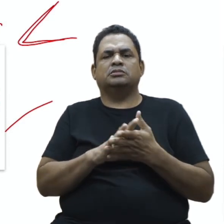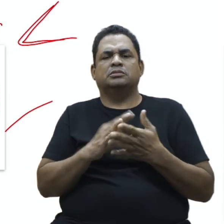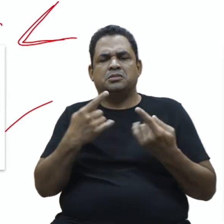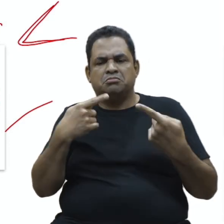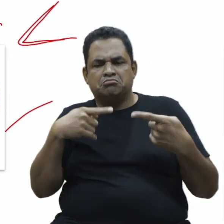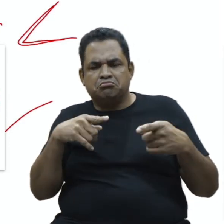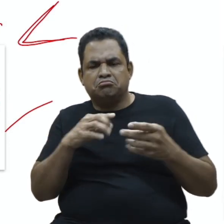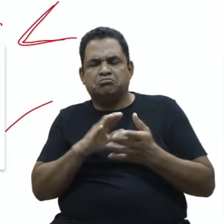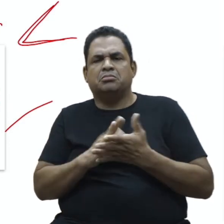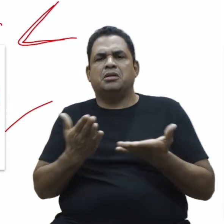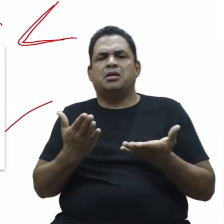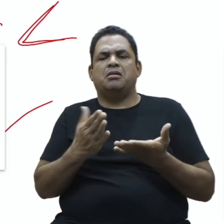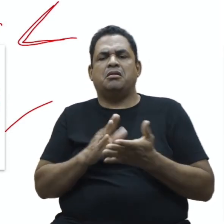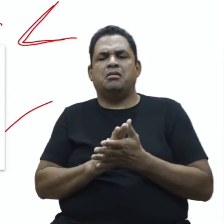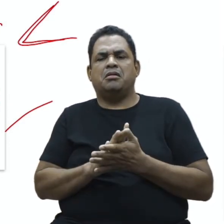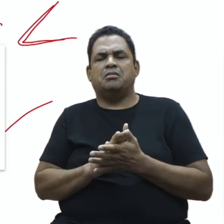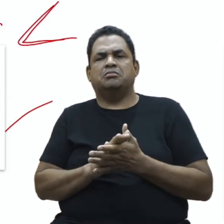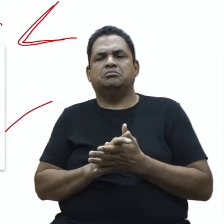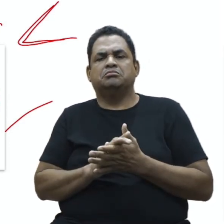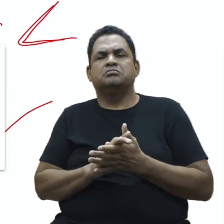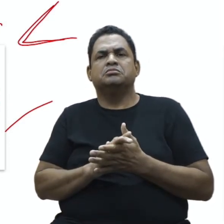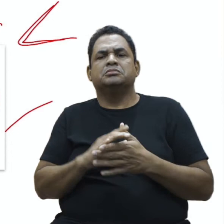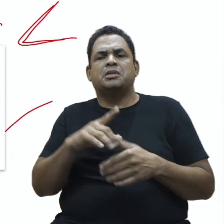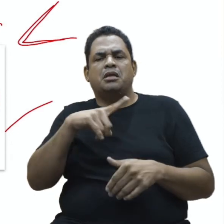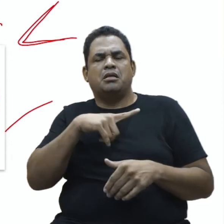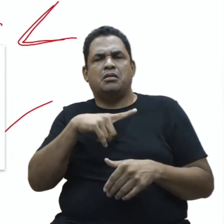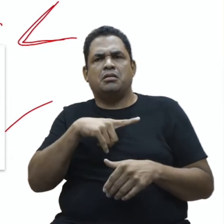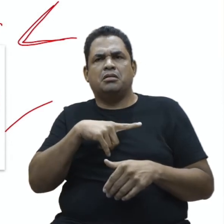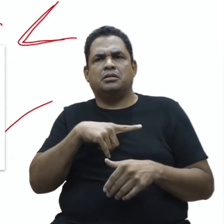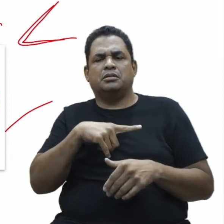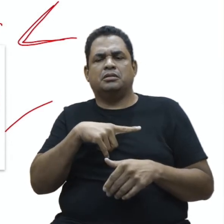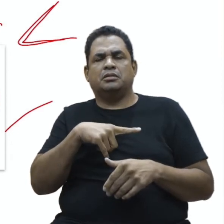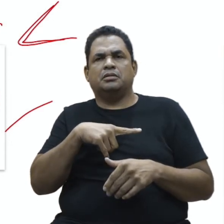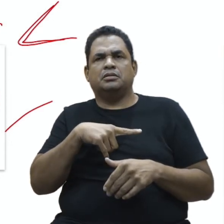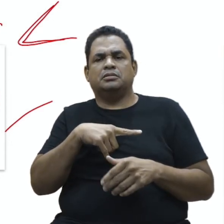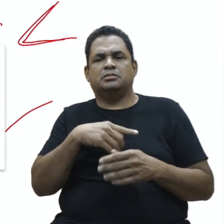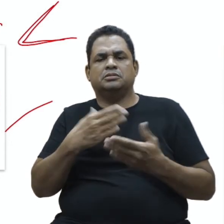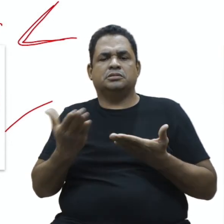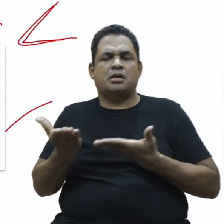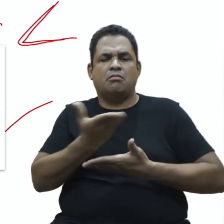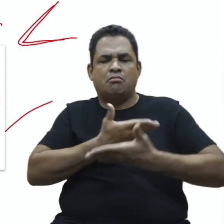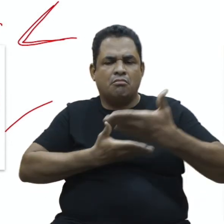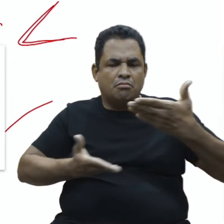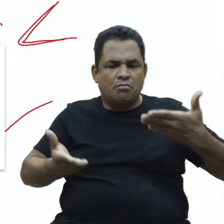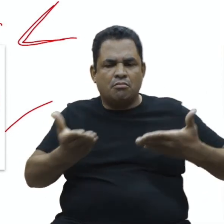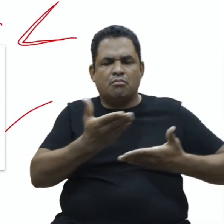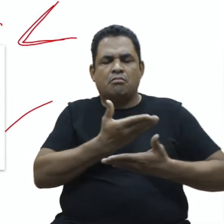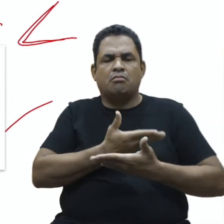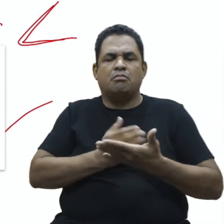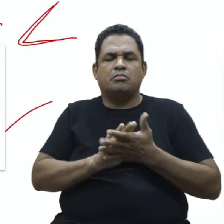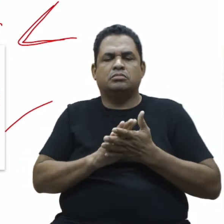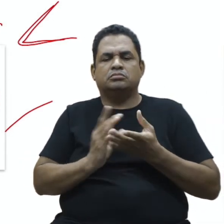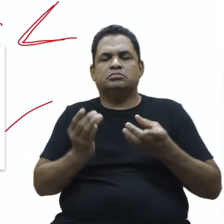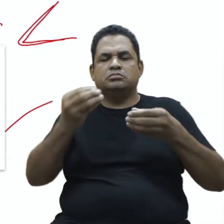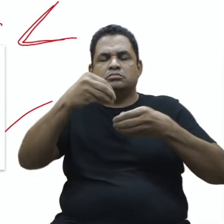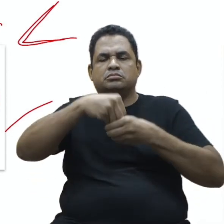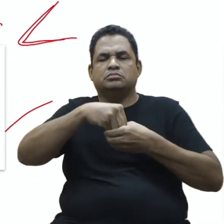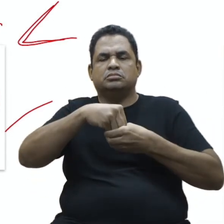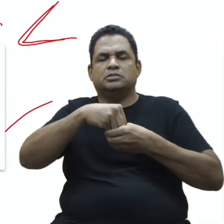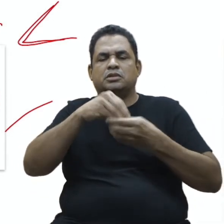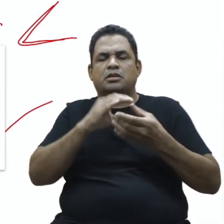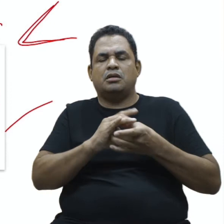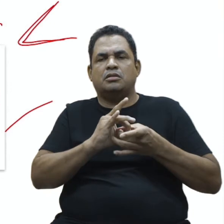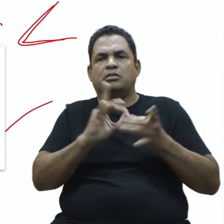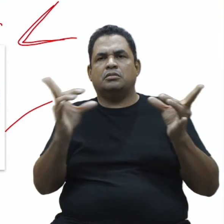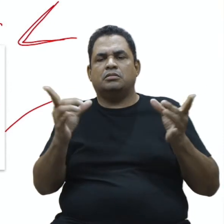levar pedrada. Então, sempre vai ter esse relacionamento dentro de uma democracia. Se